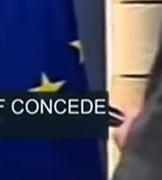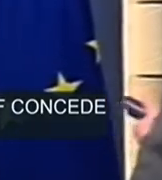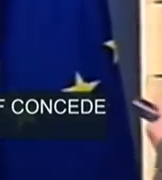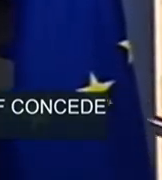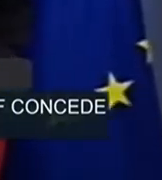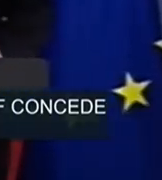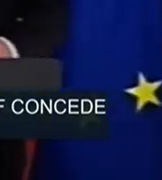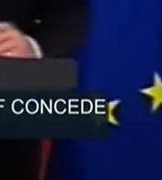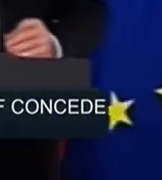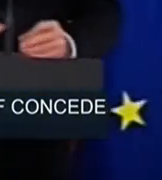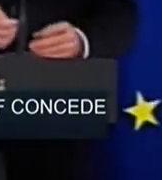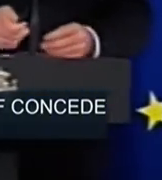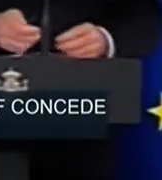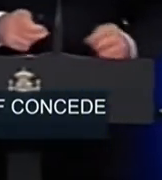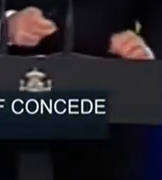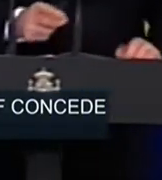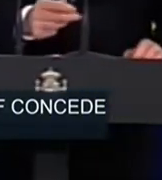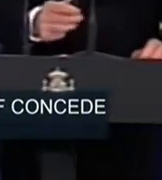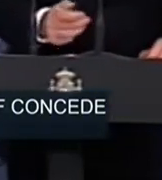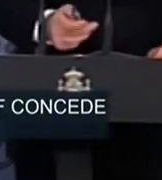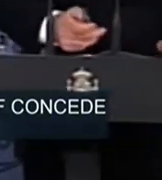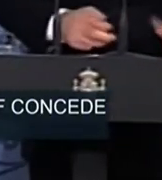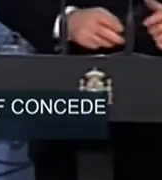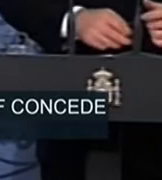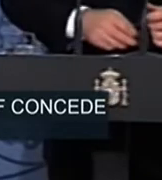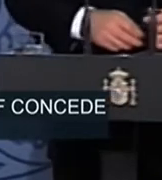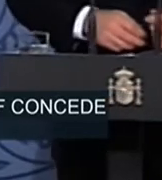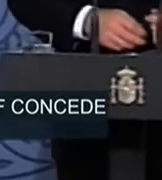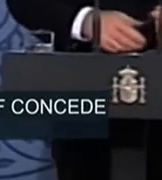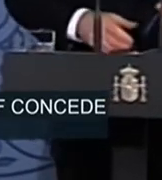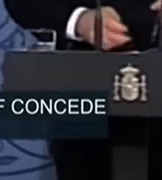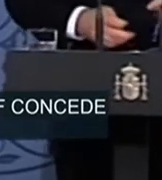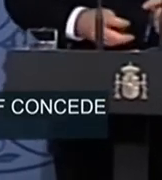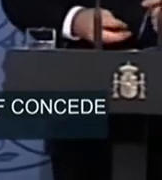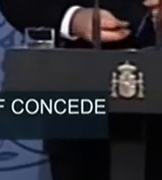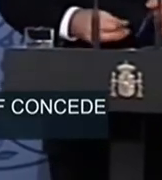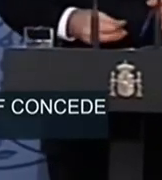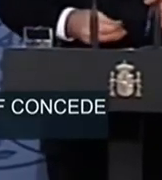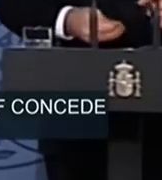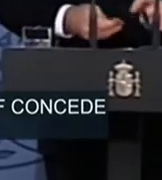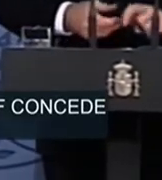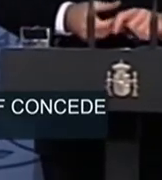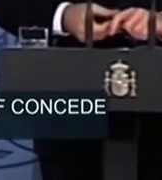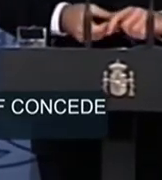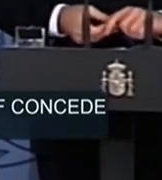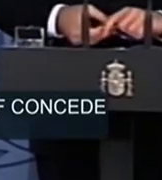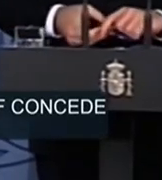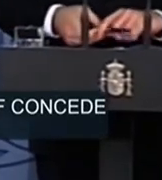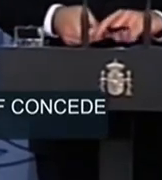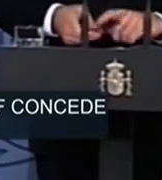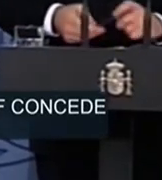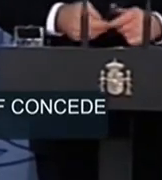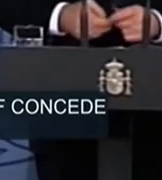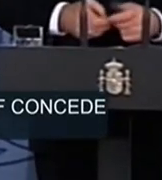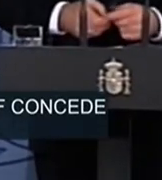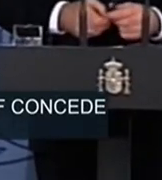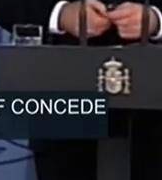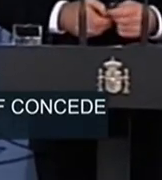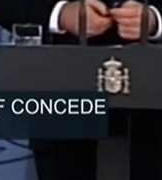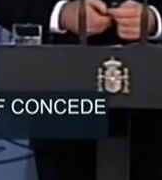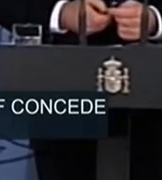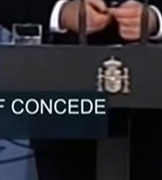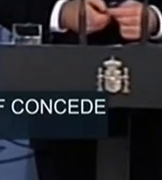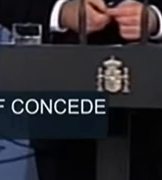lhe perguntaria, senhor presidente, se você, em las noches solitárias de Moncloa, não teme que Espanha pueda